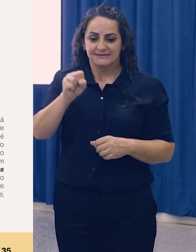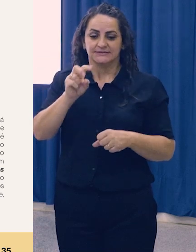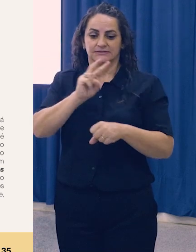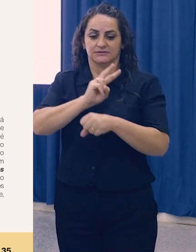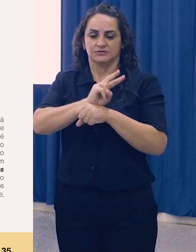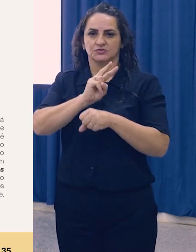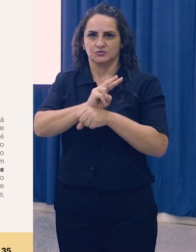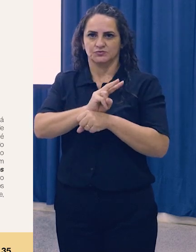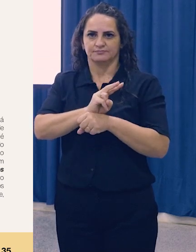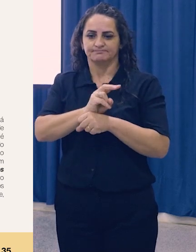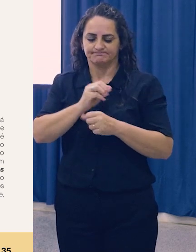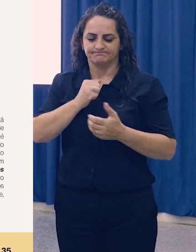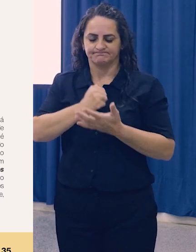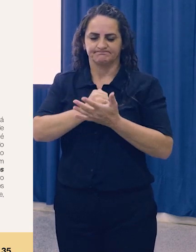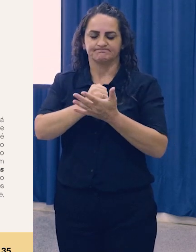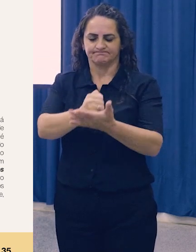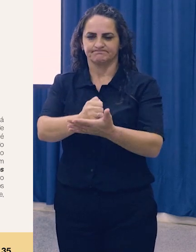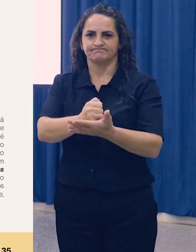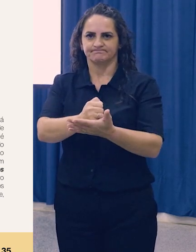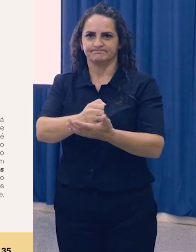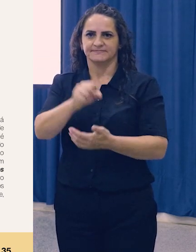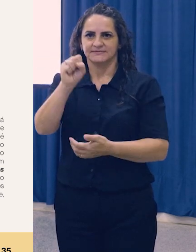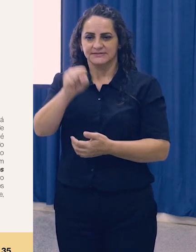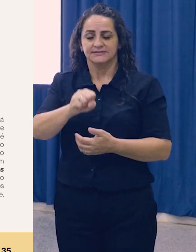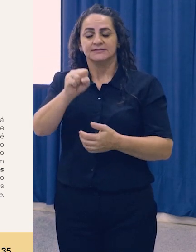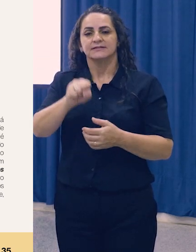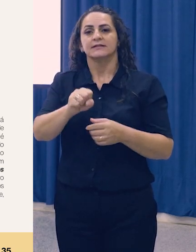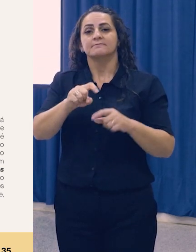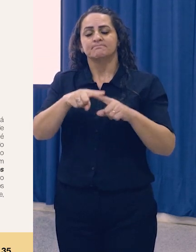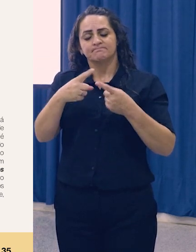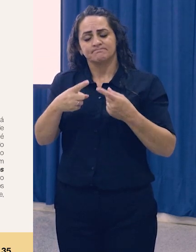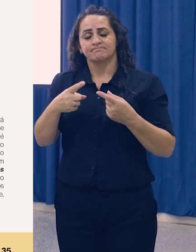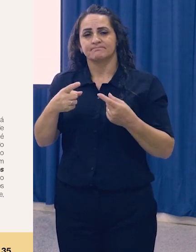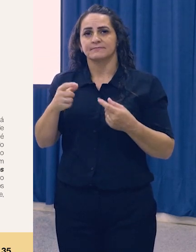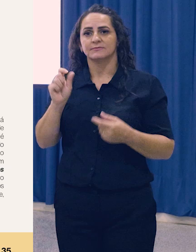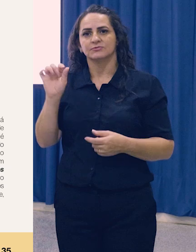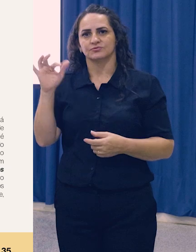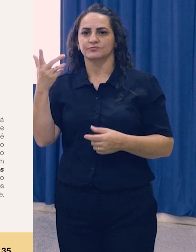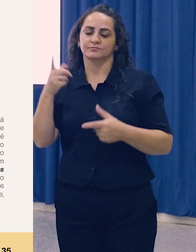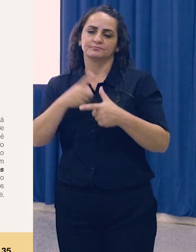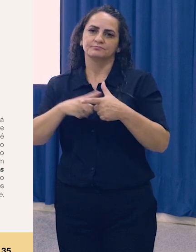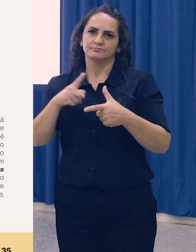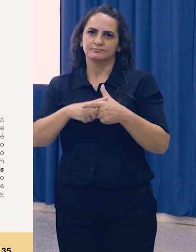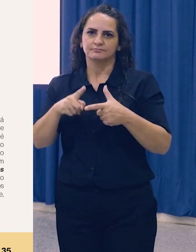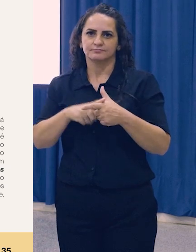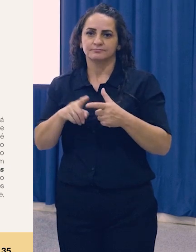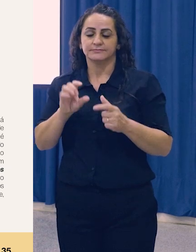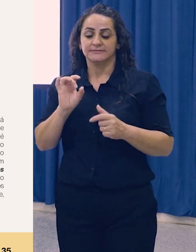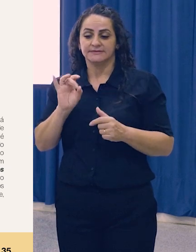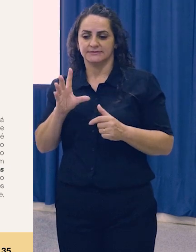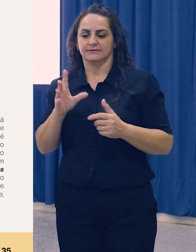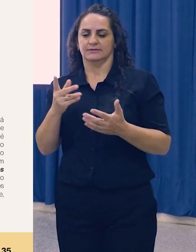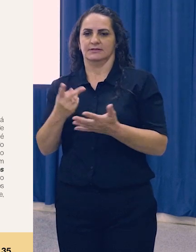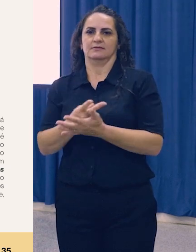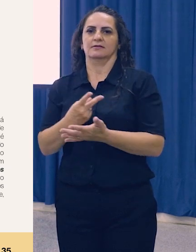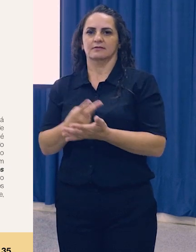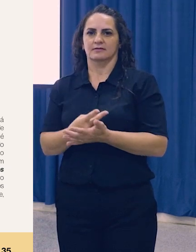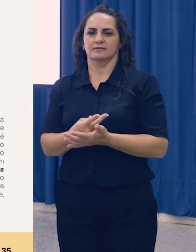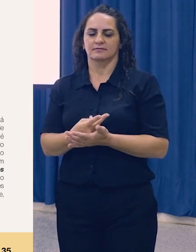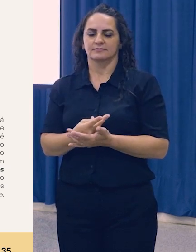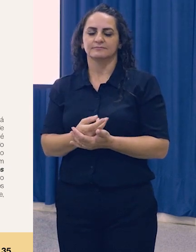pode beneficiar muito, mas também pode trazer alguns problemas para o nosso setor se não for bem executado, né? A gente